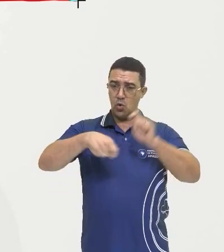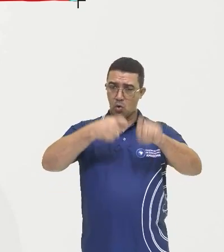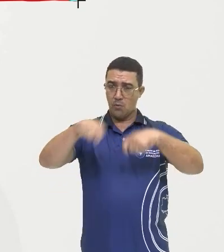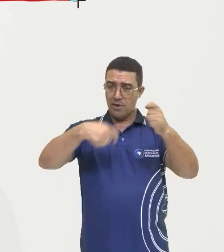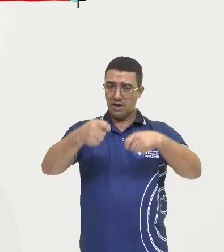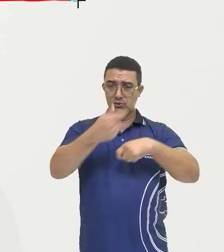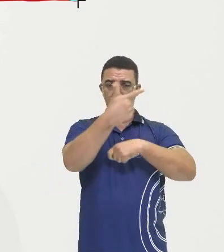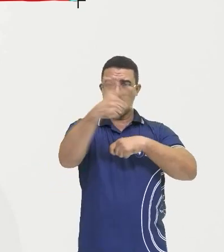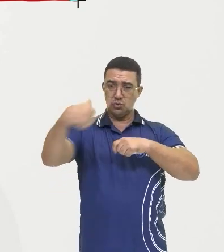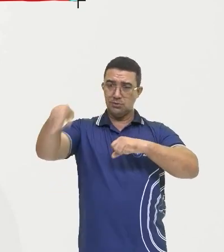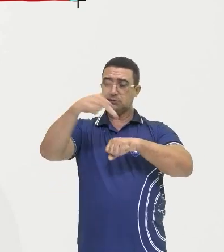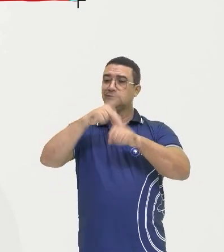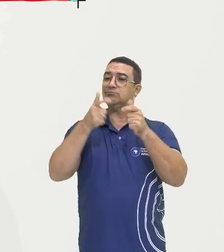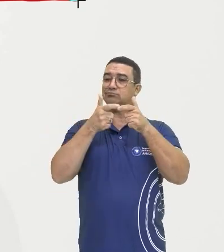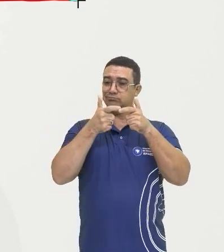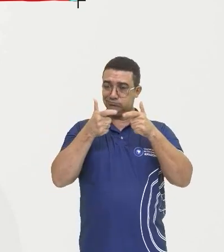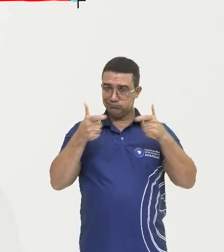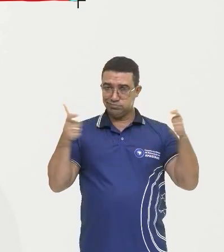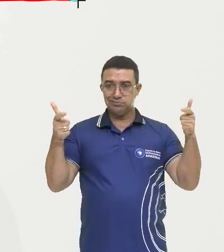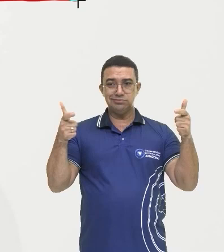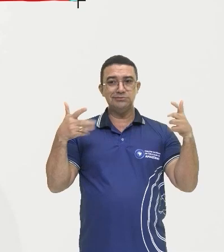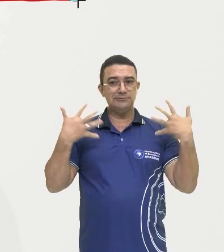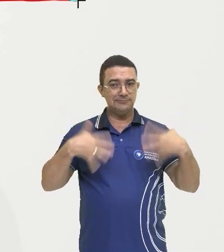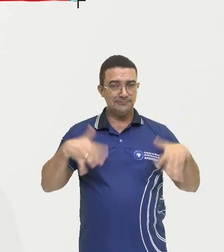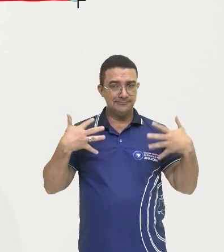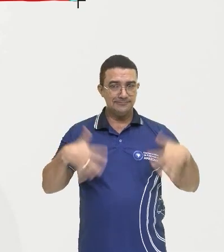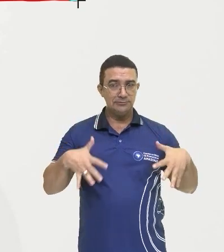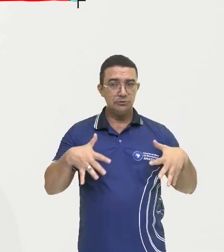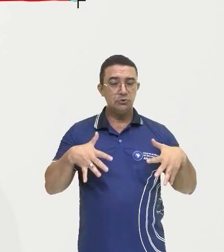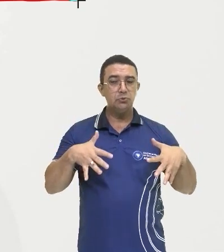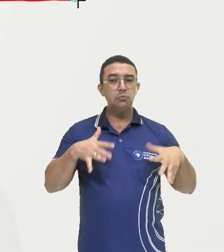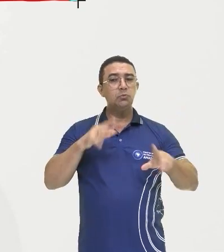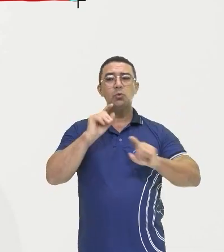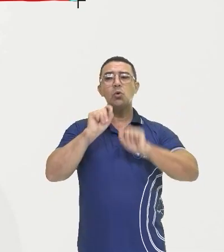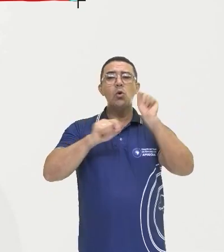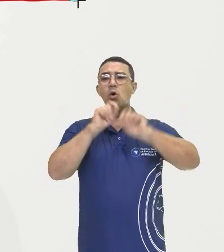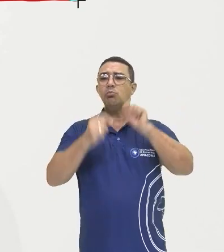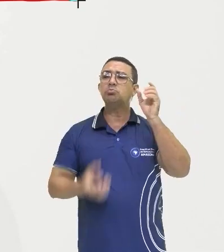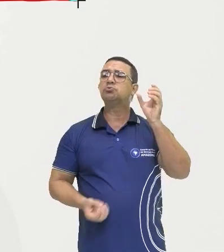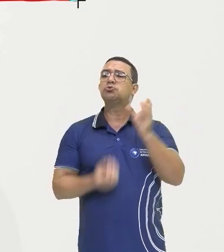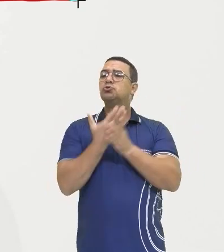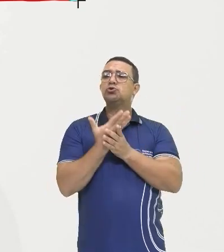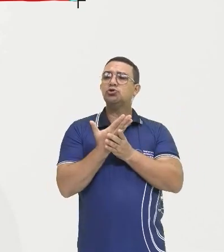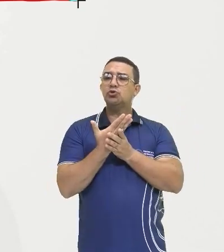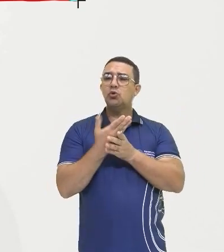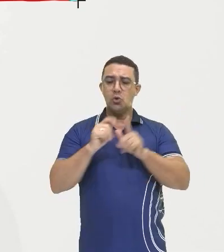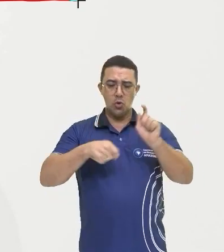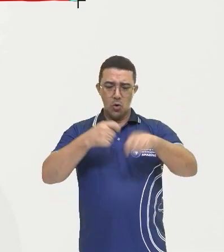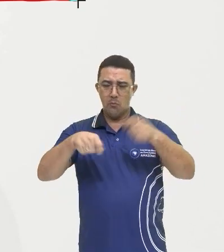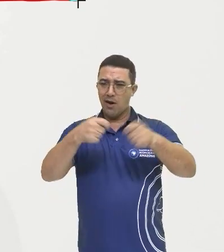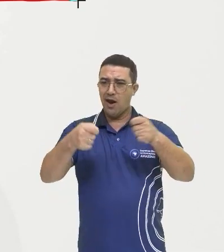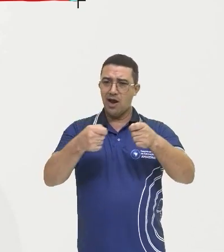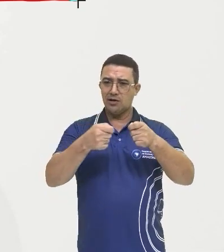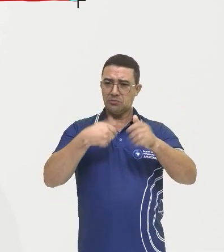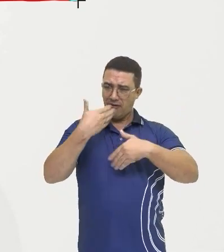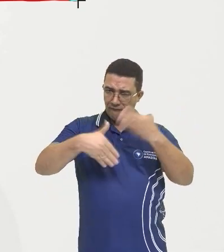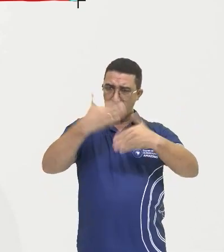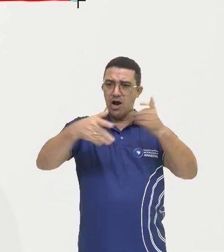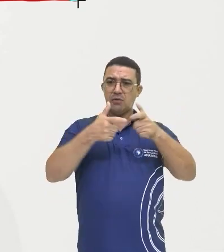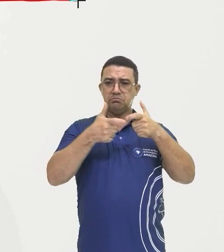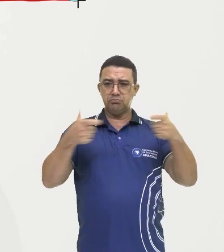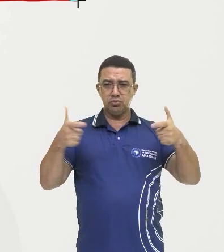tem crescido bastante. E professor, o que provocou, o que ocasionou esse avanço